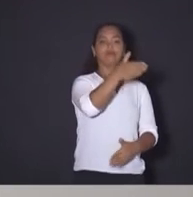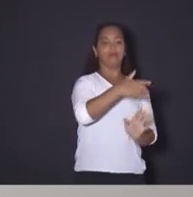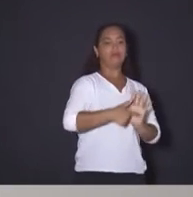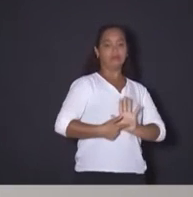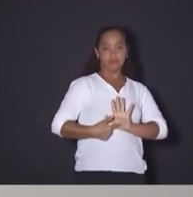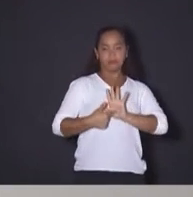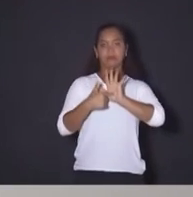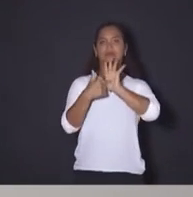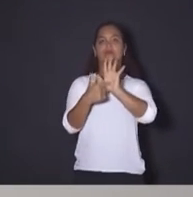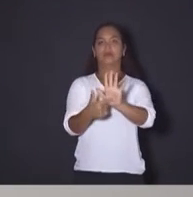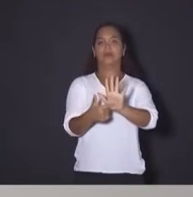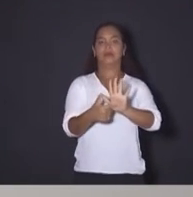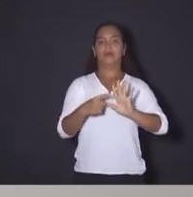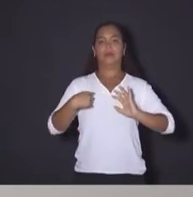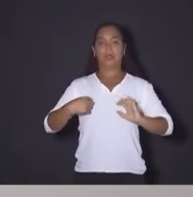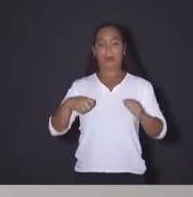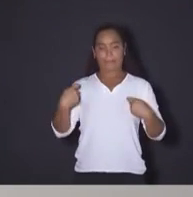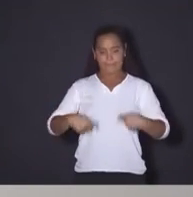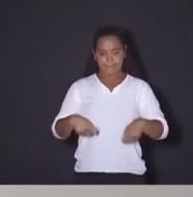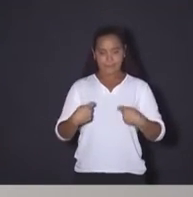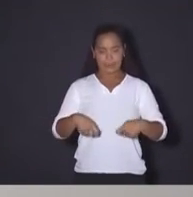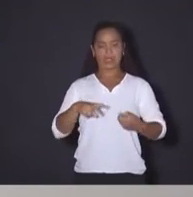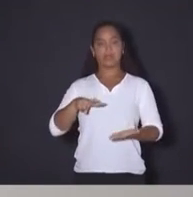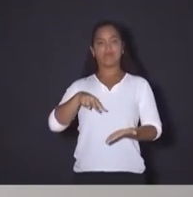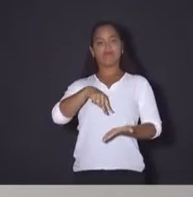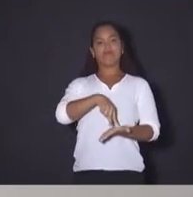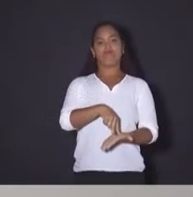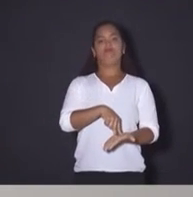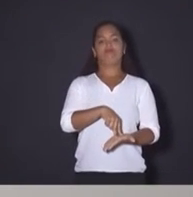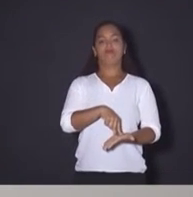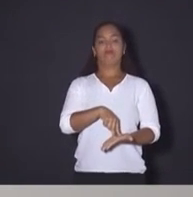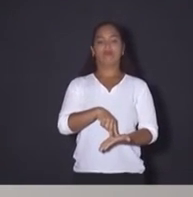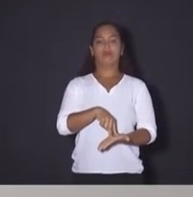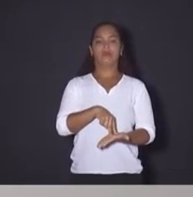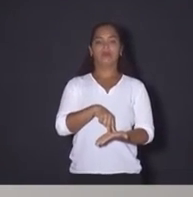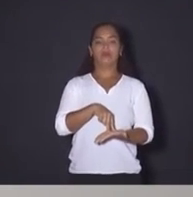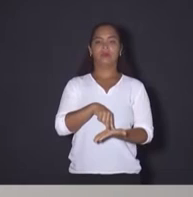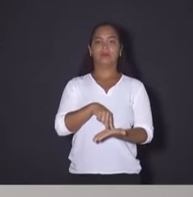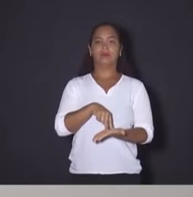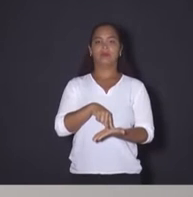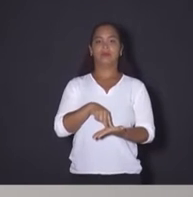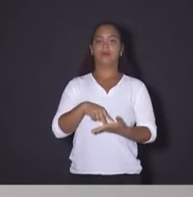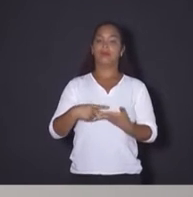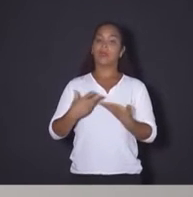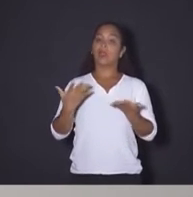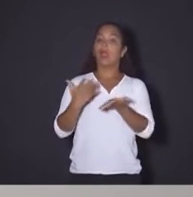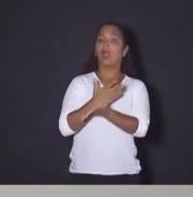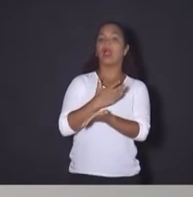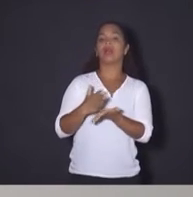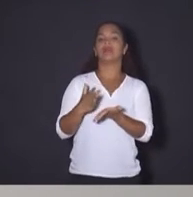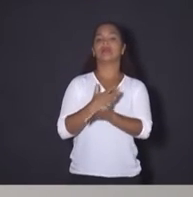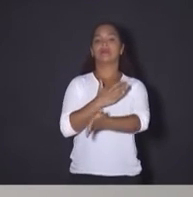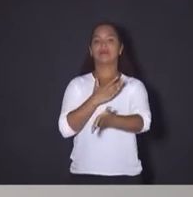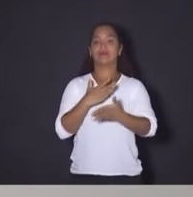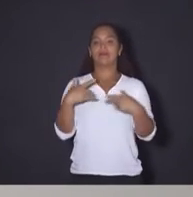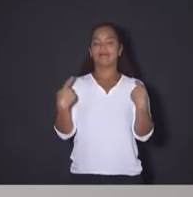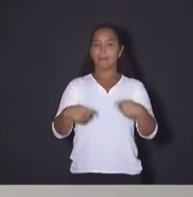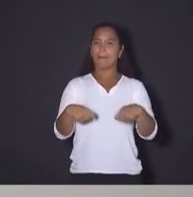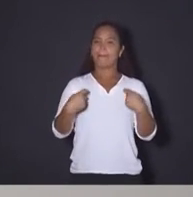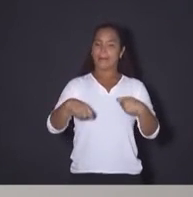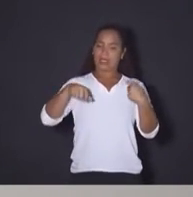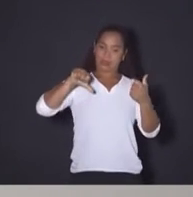precisamos dessa atitude ainda é e que muitas vezes nos custa e é